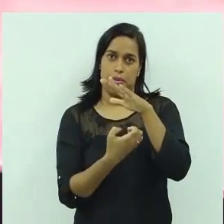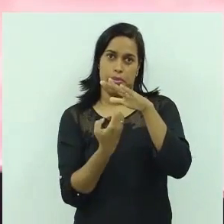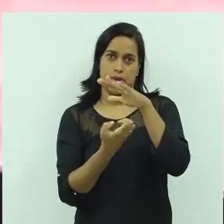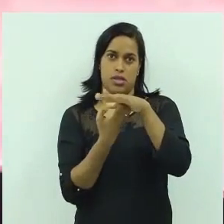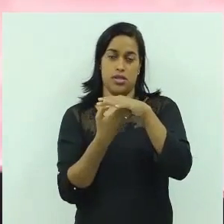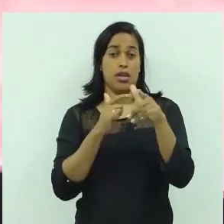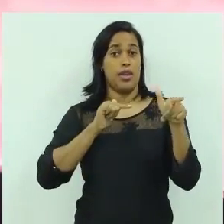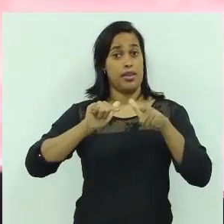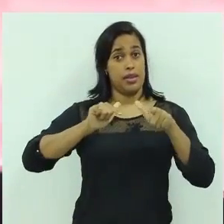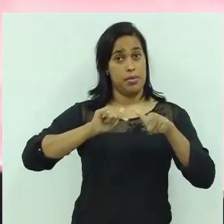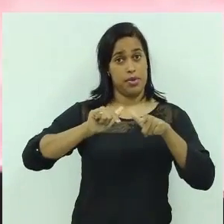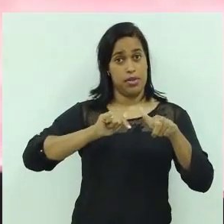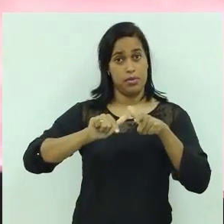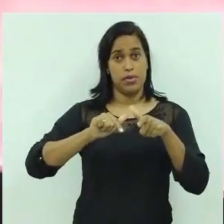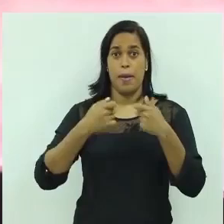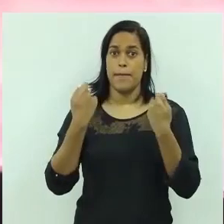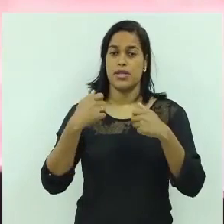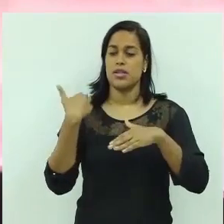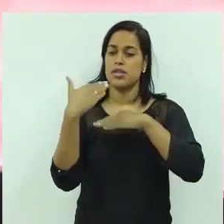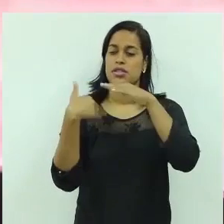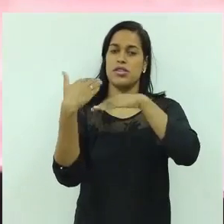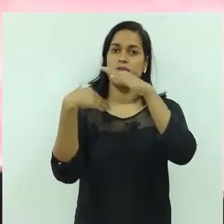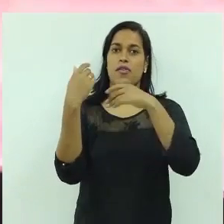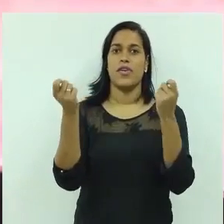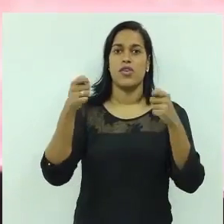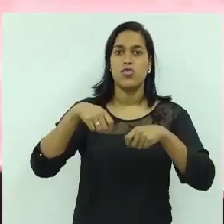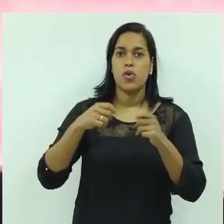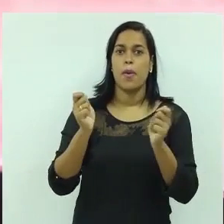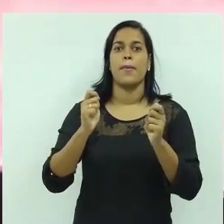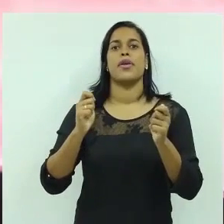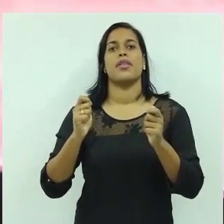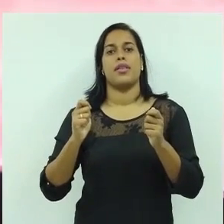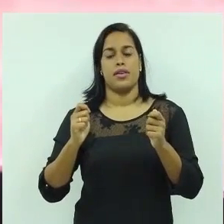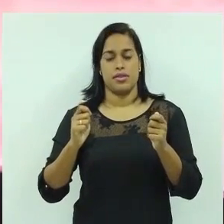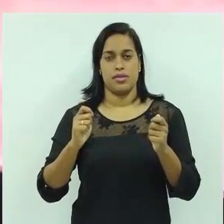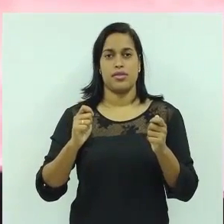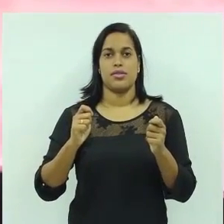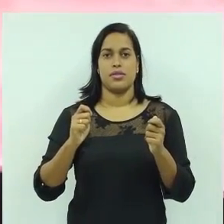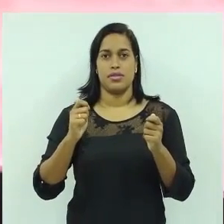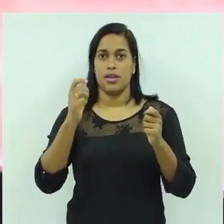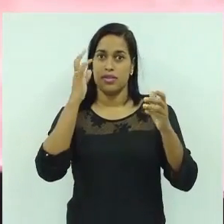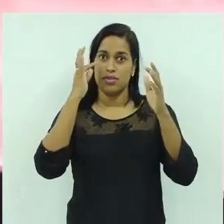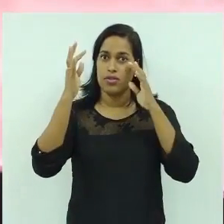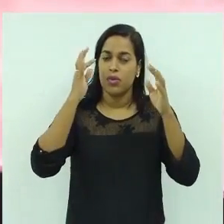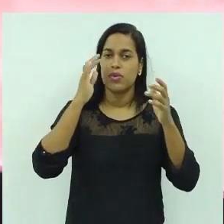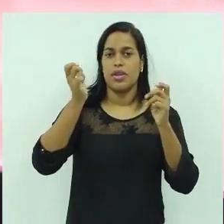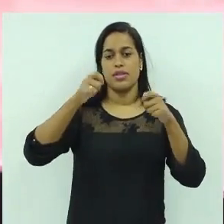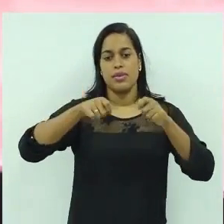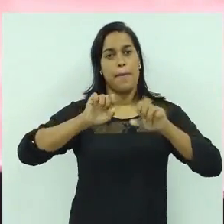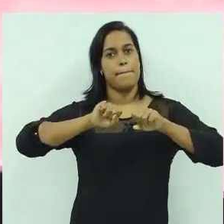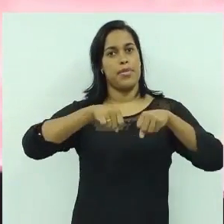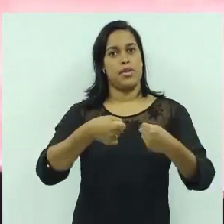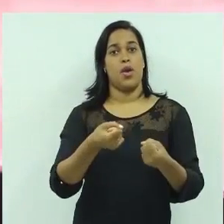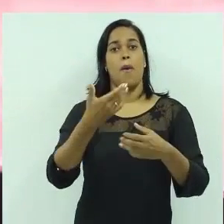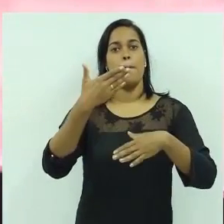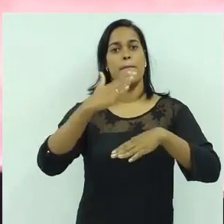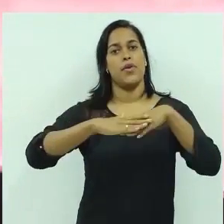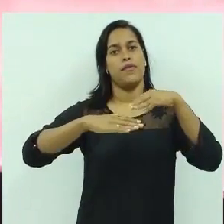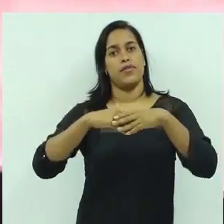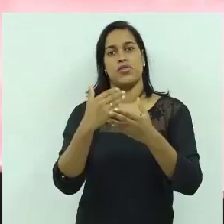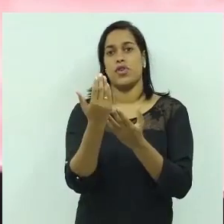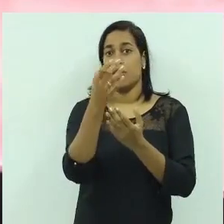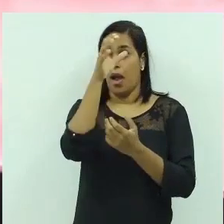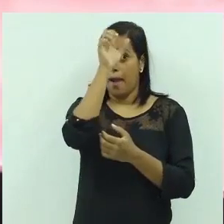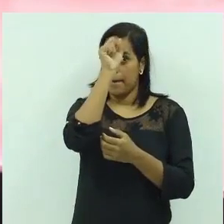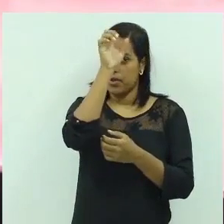a trabalhabilidade, você vai desenvolver as suas competências, o seu chá, como um profissional aprendiz, sempre